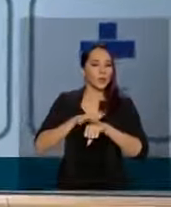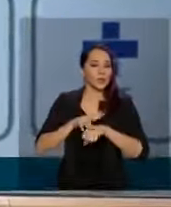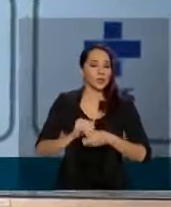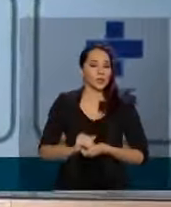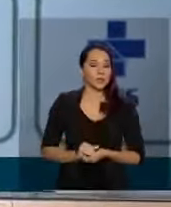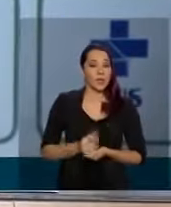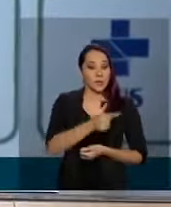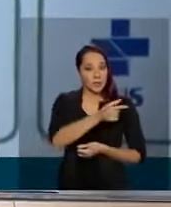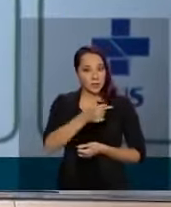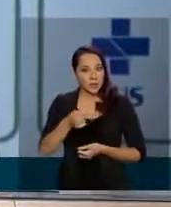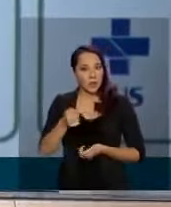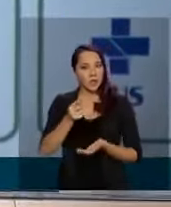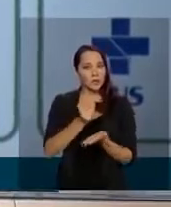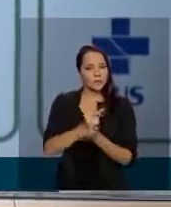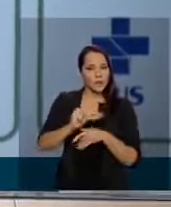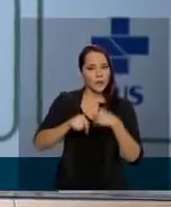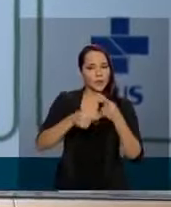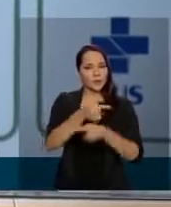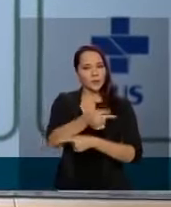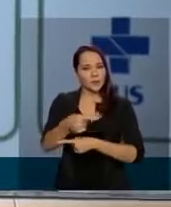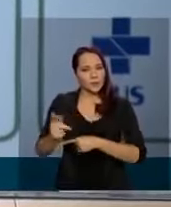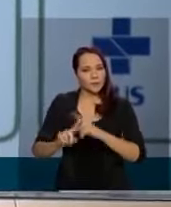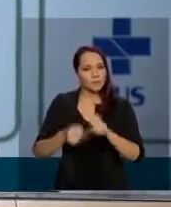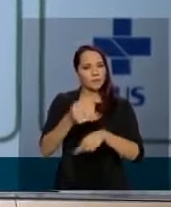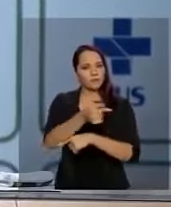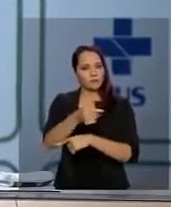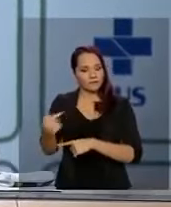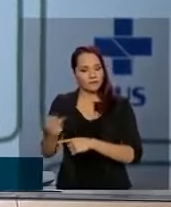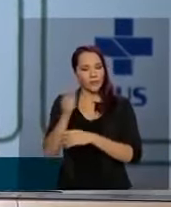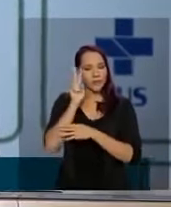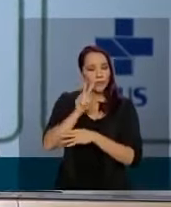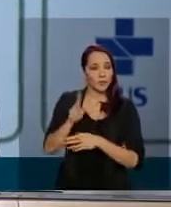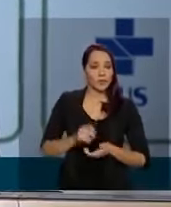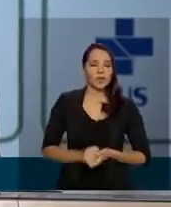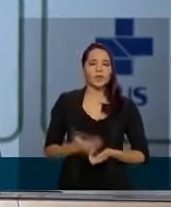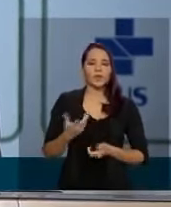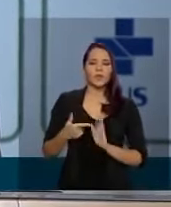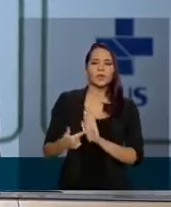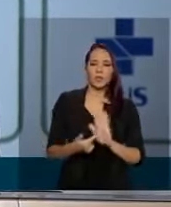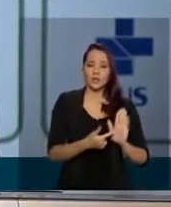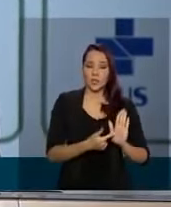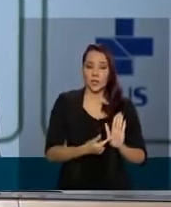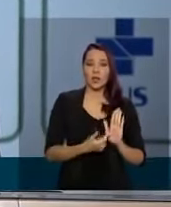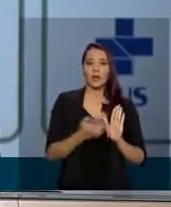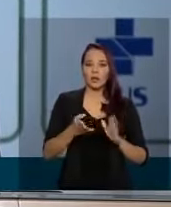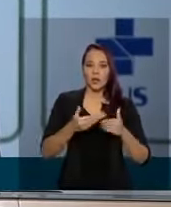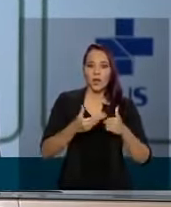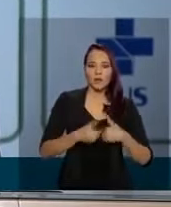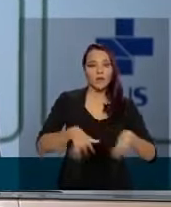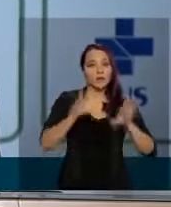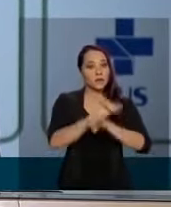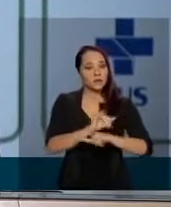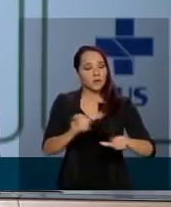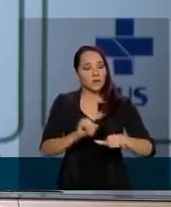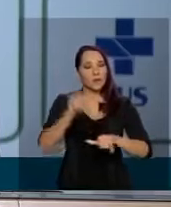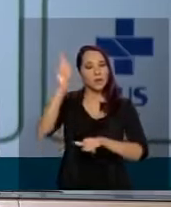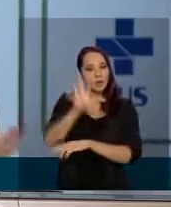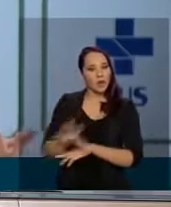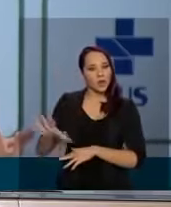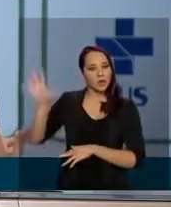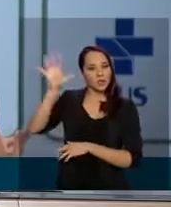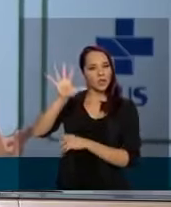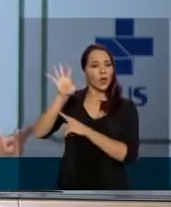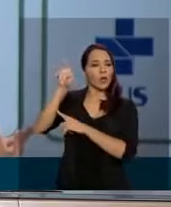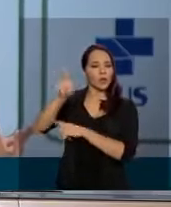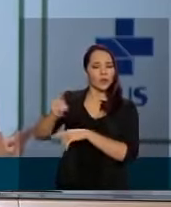semana após semana, né? A gente quis mostrar, abriu os dados por região, tanto